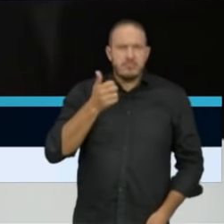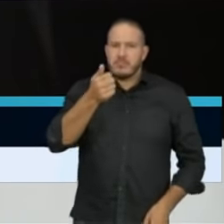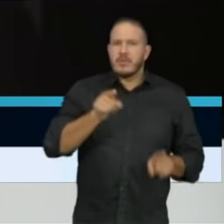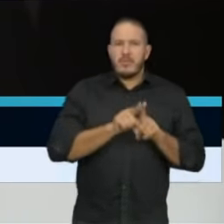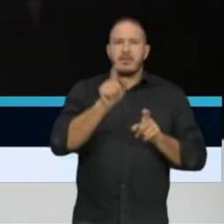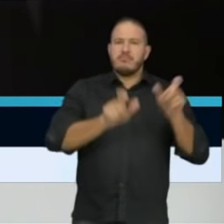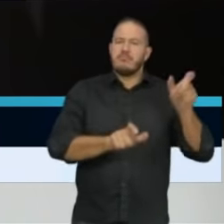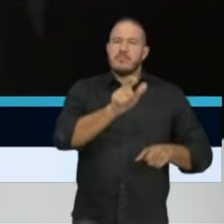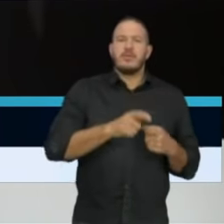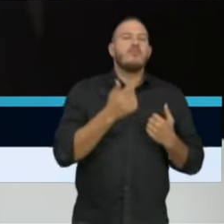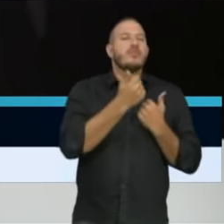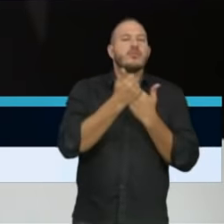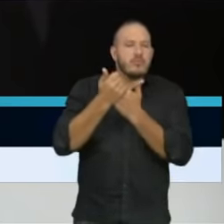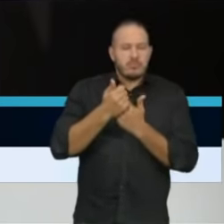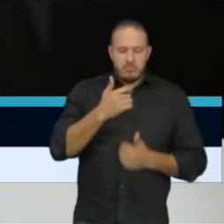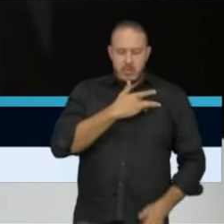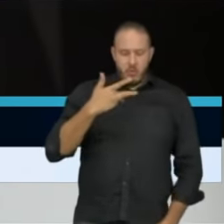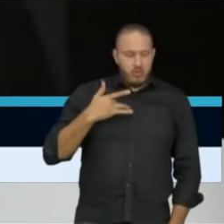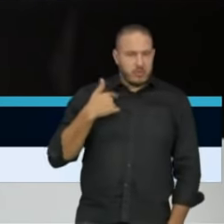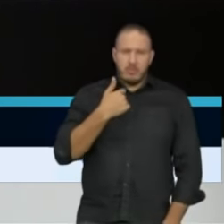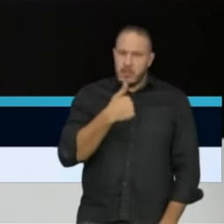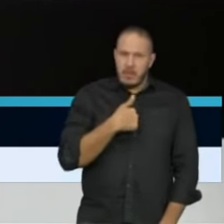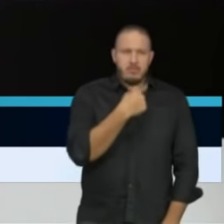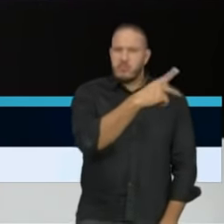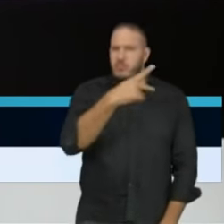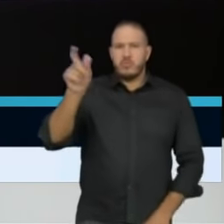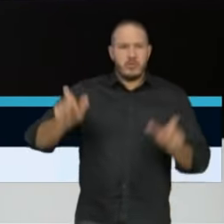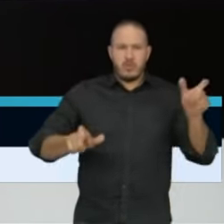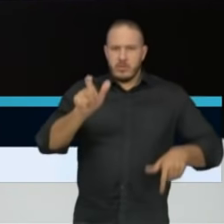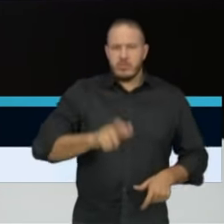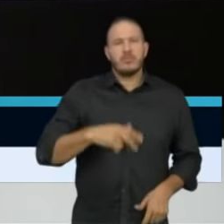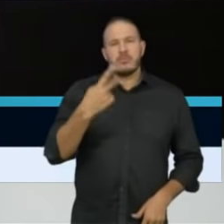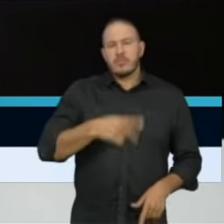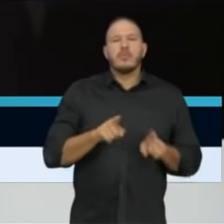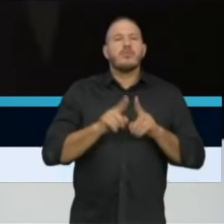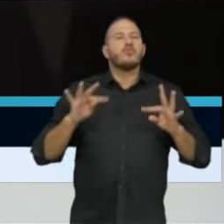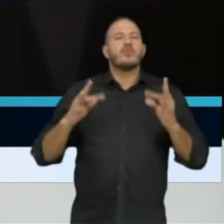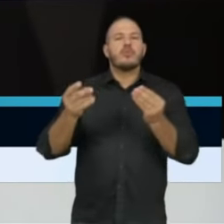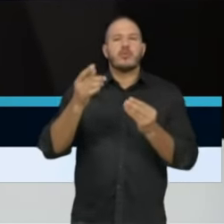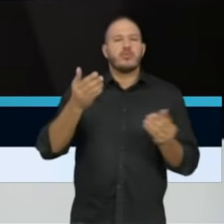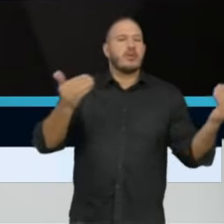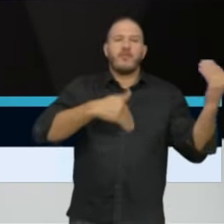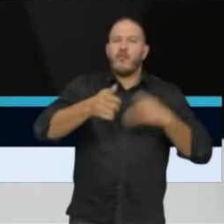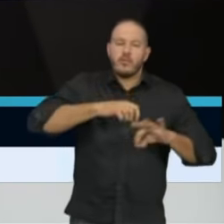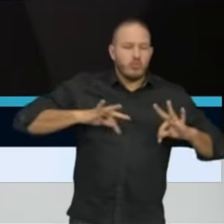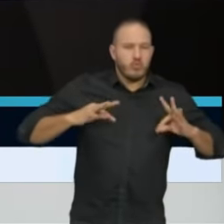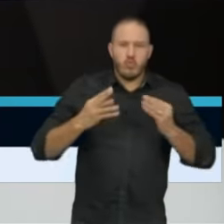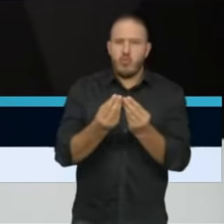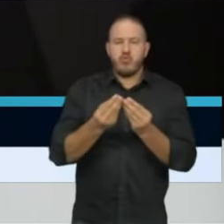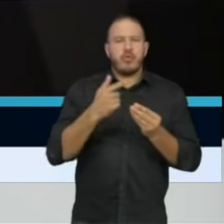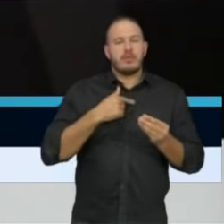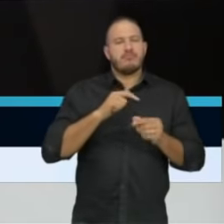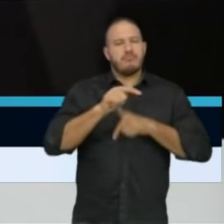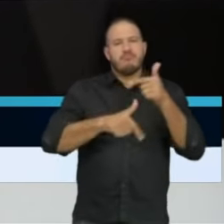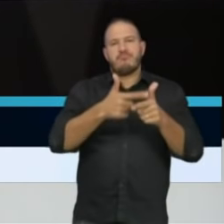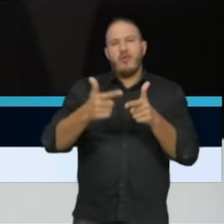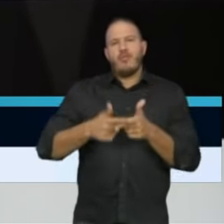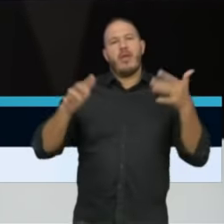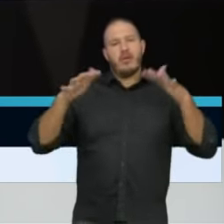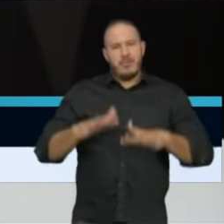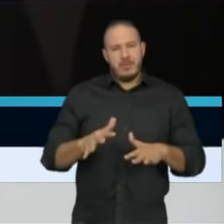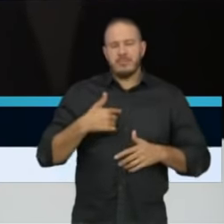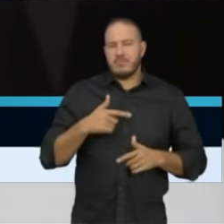saúde individual, seja minha, seja dos colaboradores do Estado de São Paulo, sejam daqueles que estão envolvidos diretamente nessa grave crise. Não